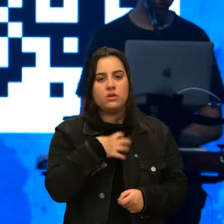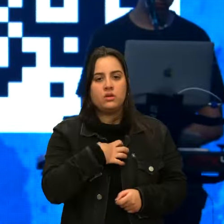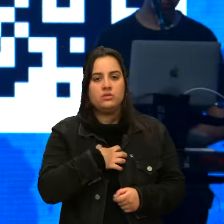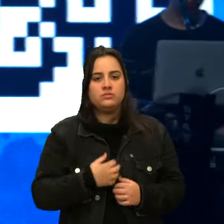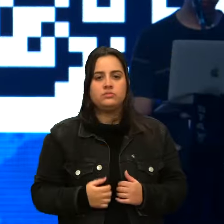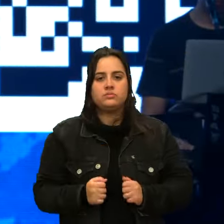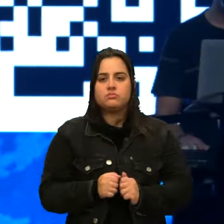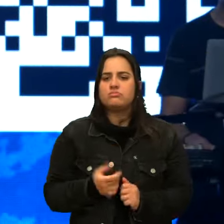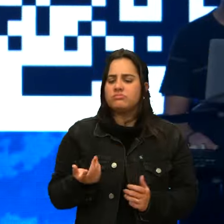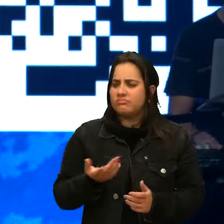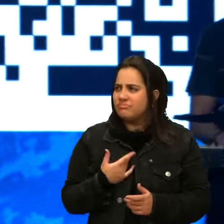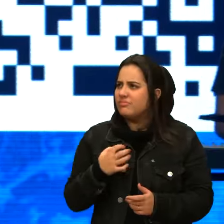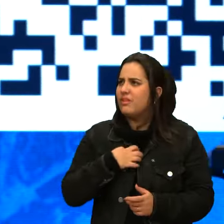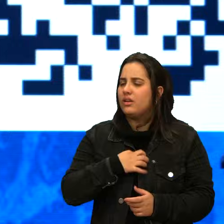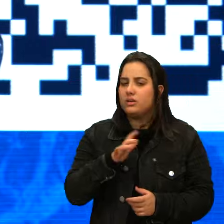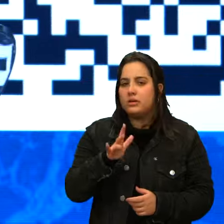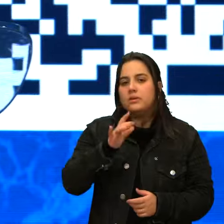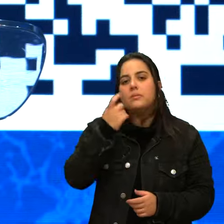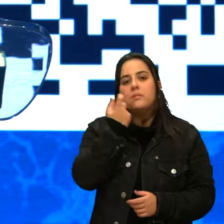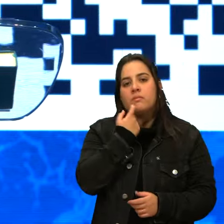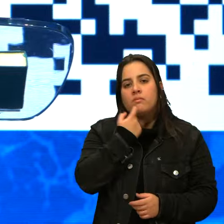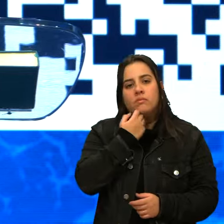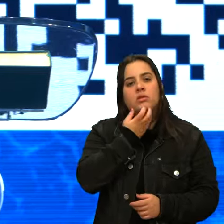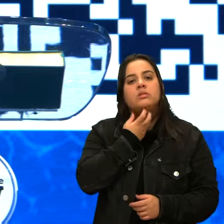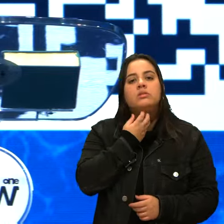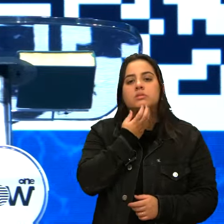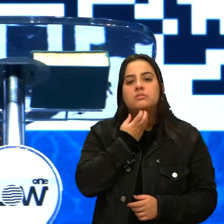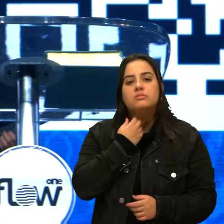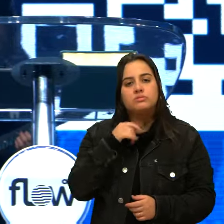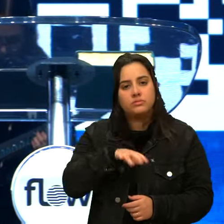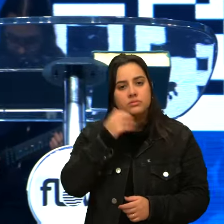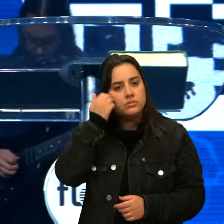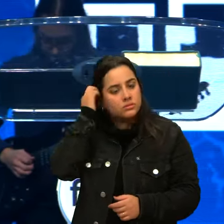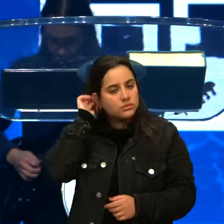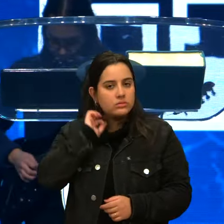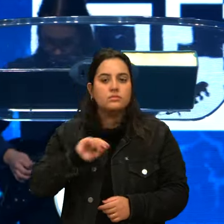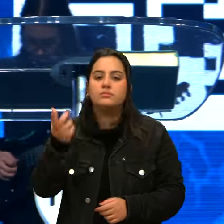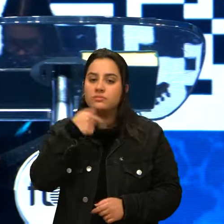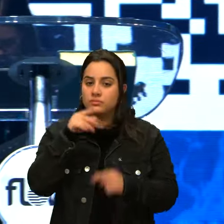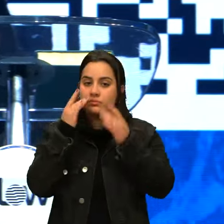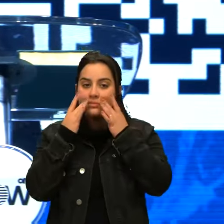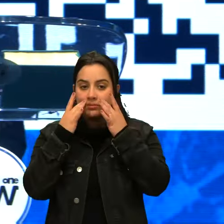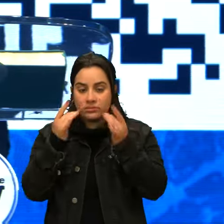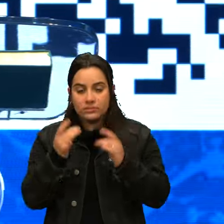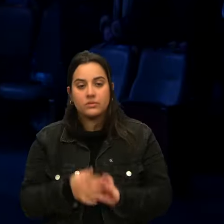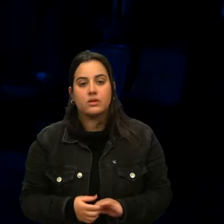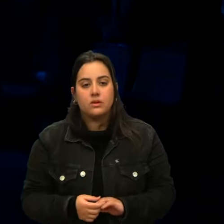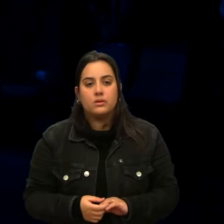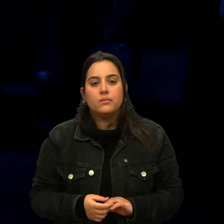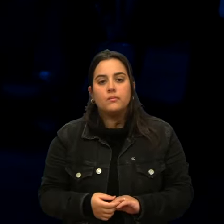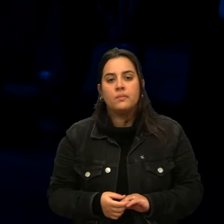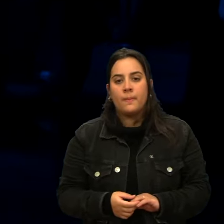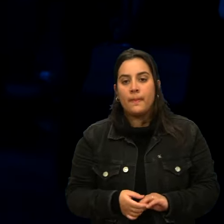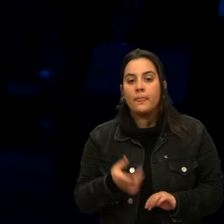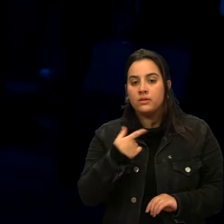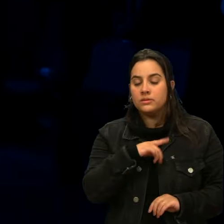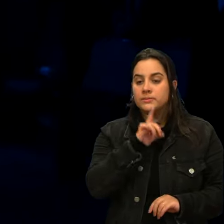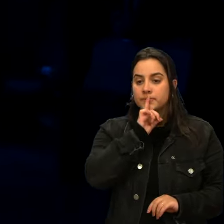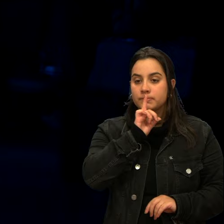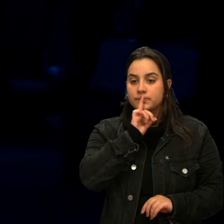tão constrangida, e toda sexta-feira eu estava aqui. Presta atenção aí, você que está de pé, faz silêncio